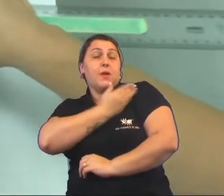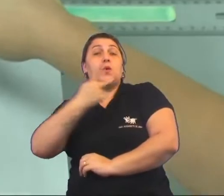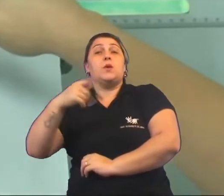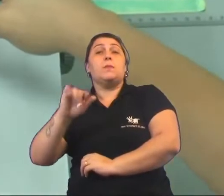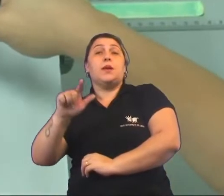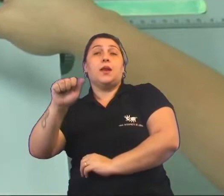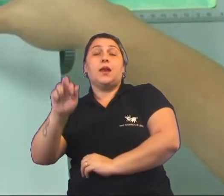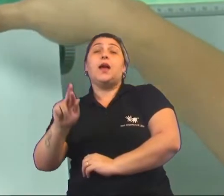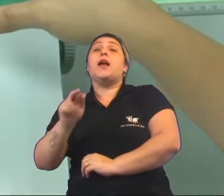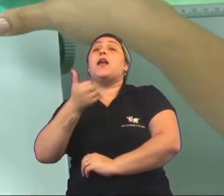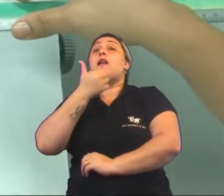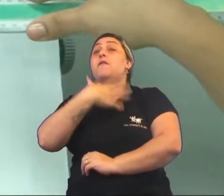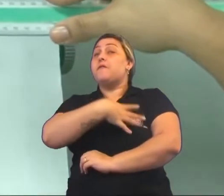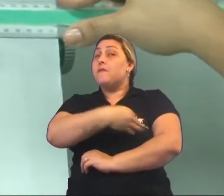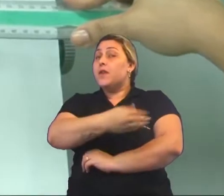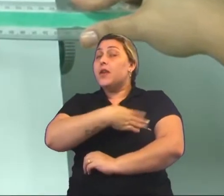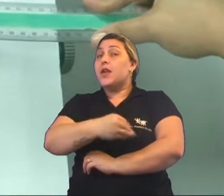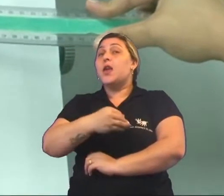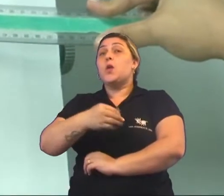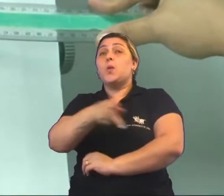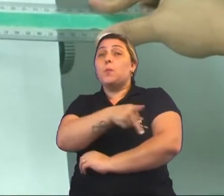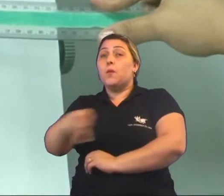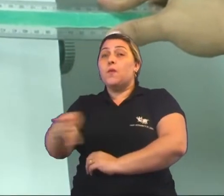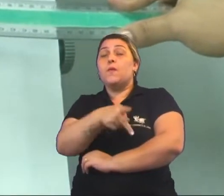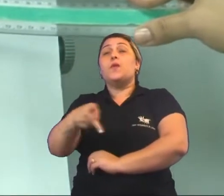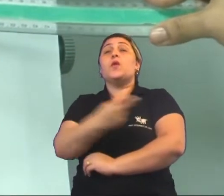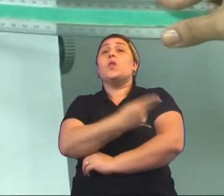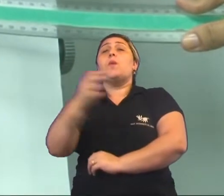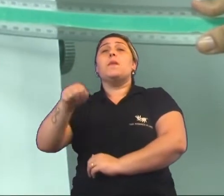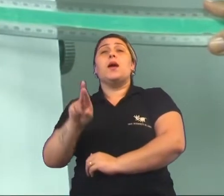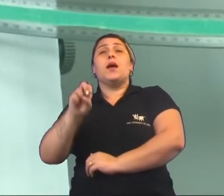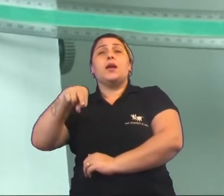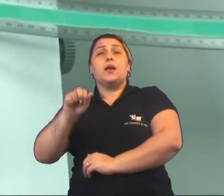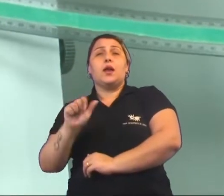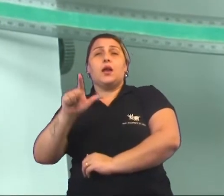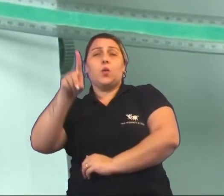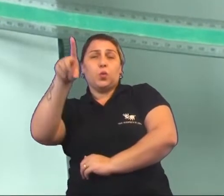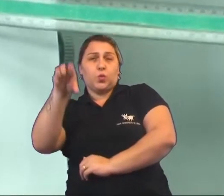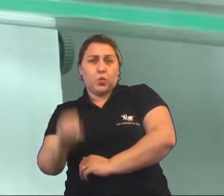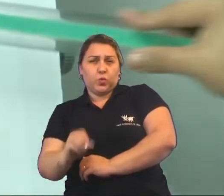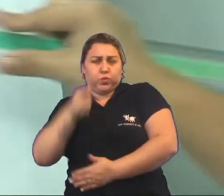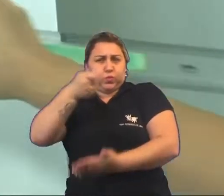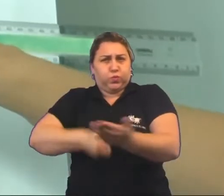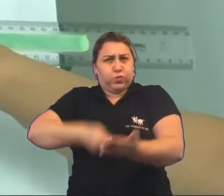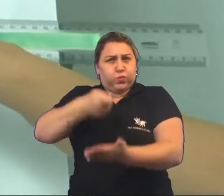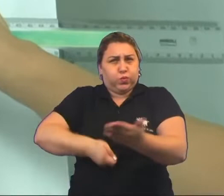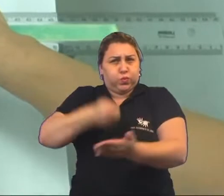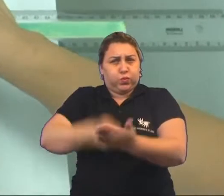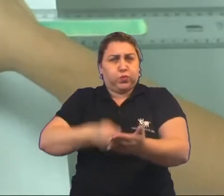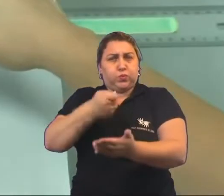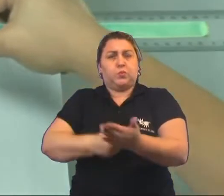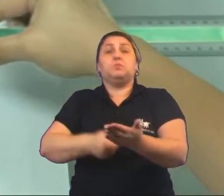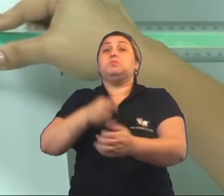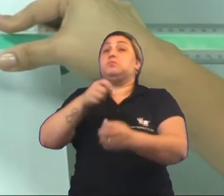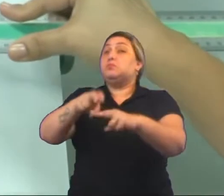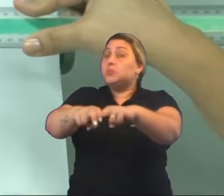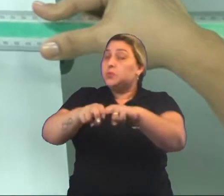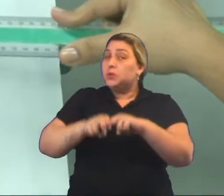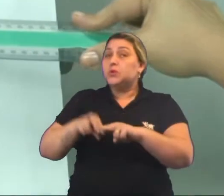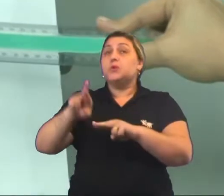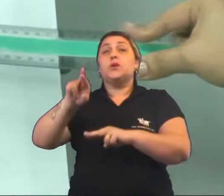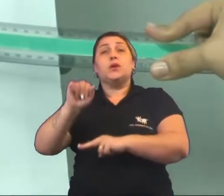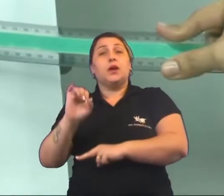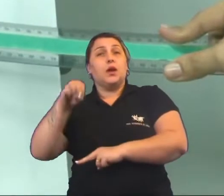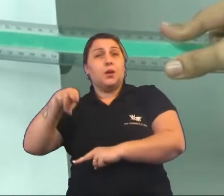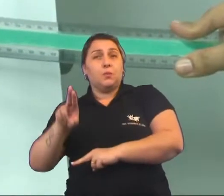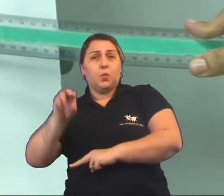e filho do mestre, o senhor Arnaldo, que era muito severo. Por esse motivo, Raimundo